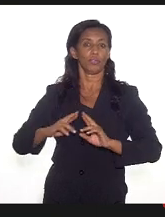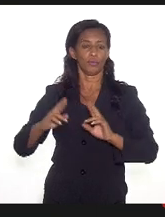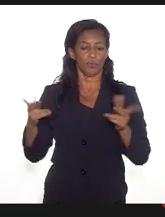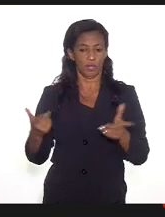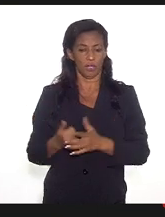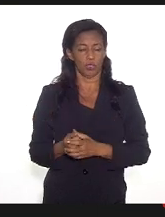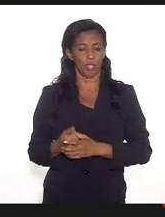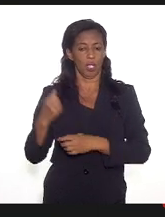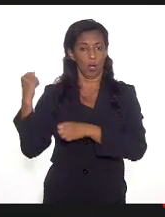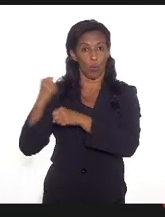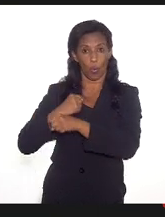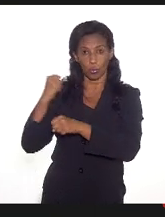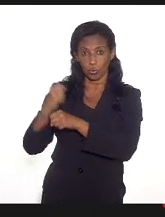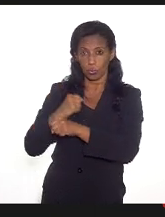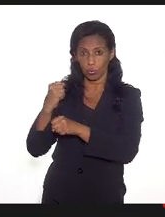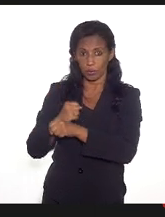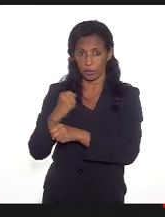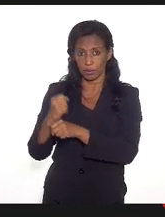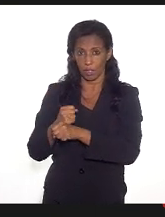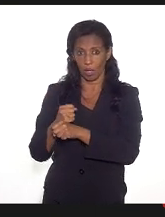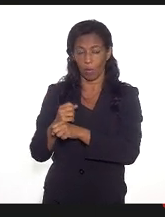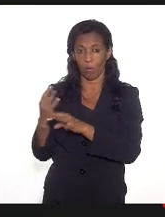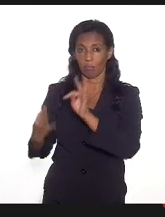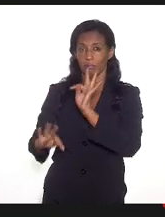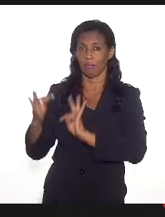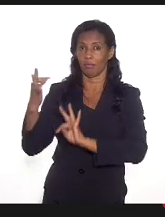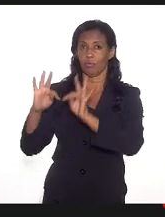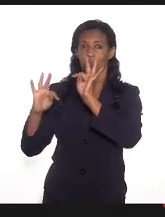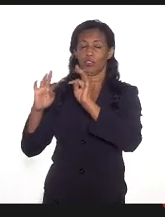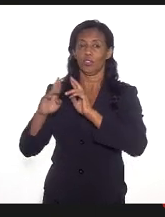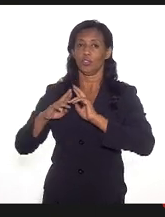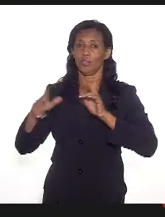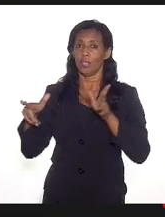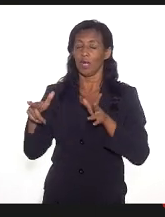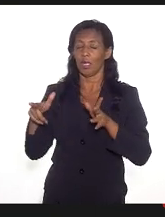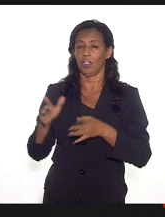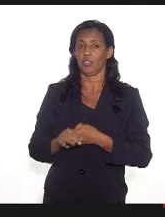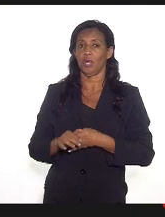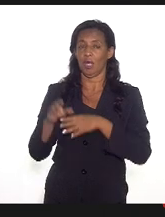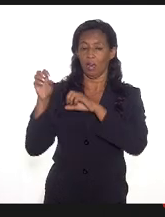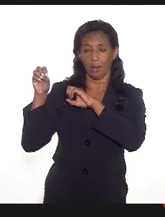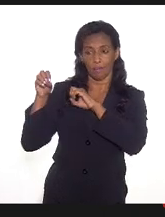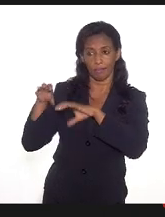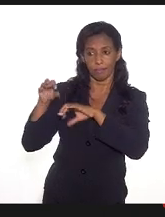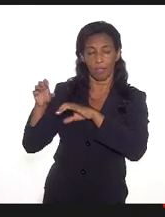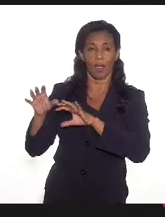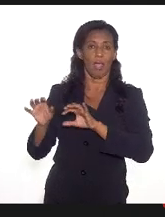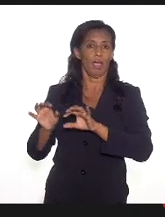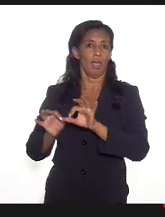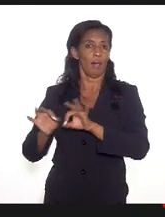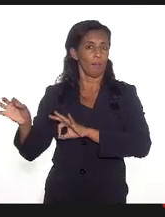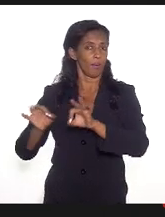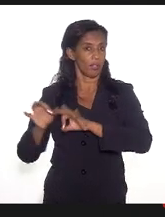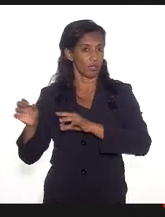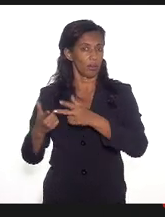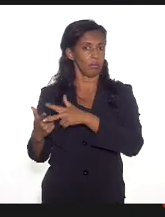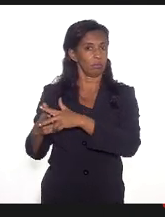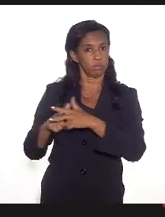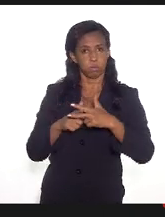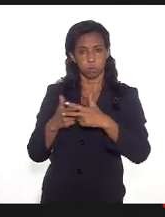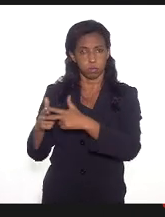A construção é um processo tecnológico orientado a projeto e a reparação